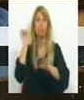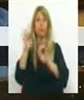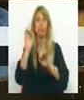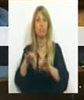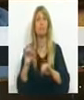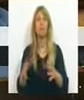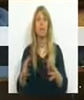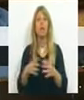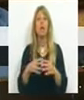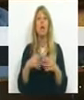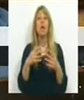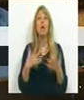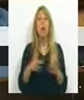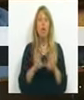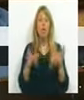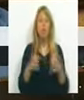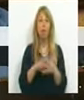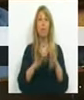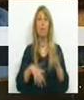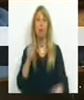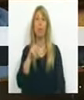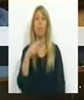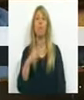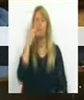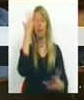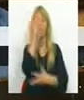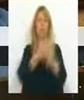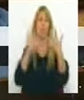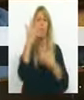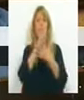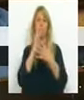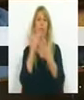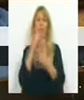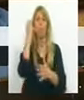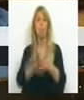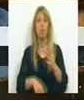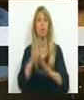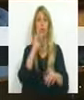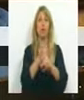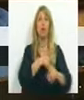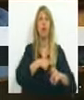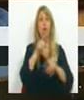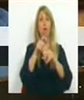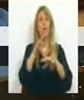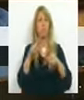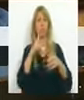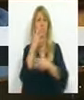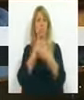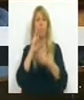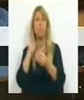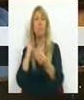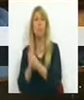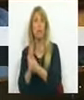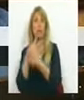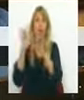como o PCP confunda instauração e fiscalização com tramitação processual e o fim dessa